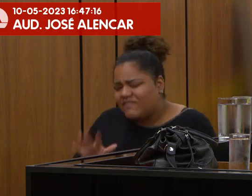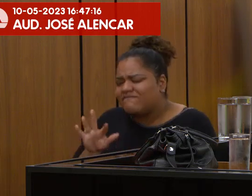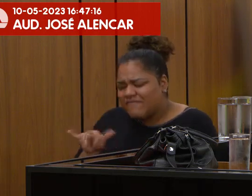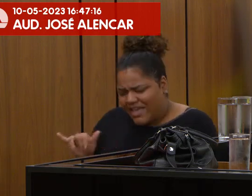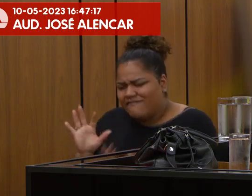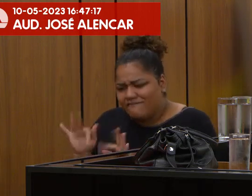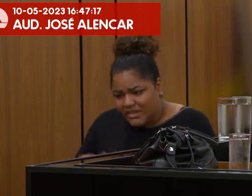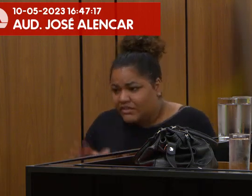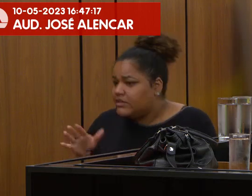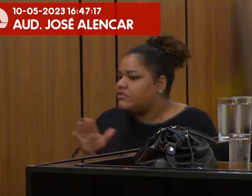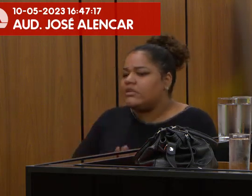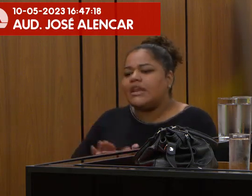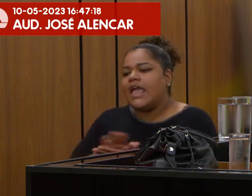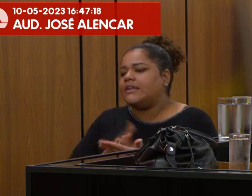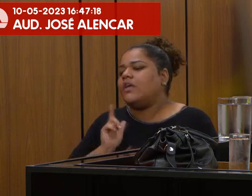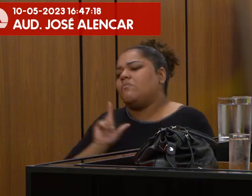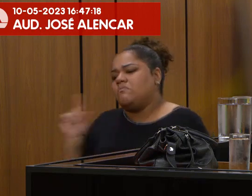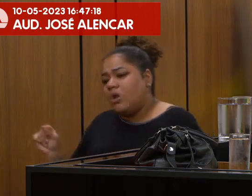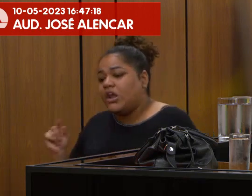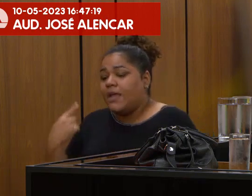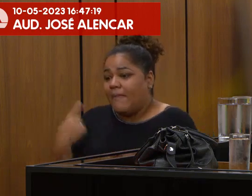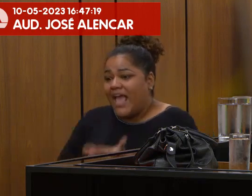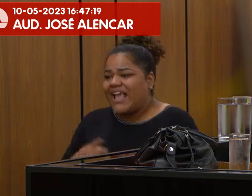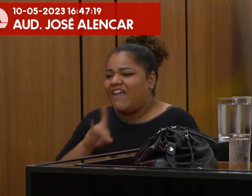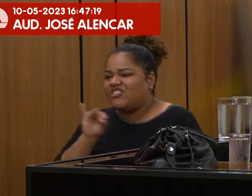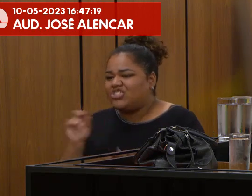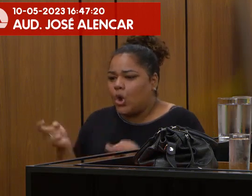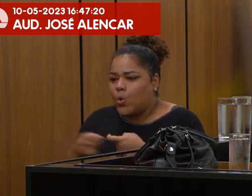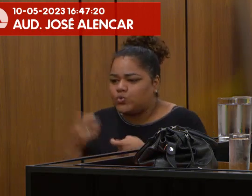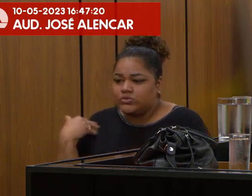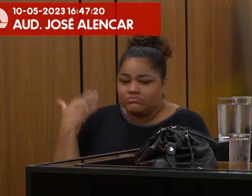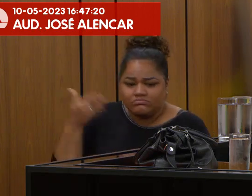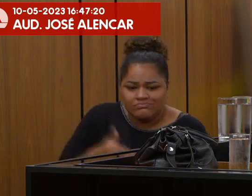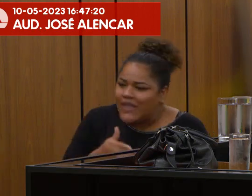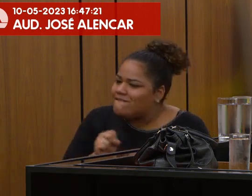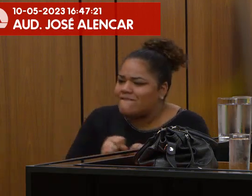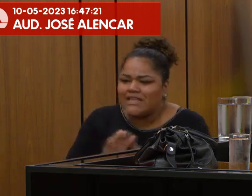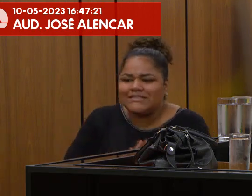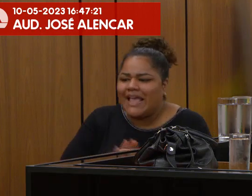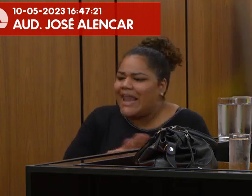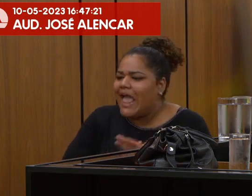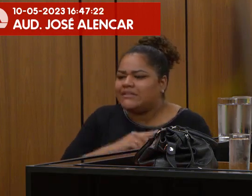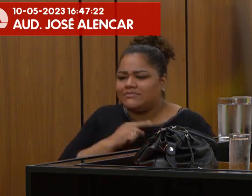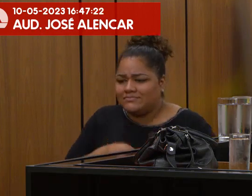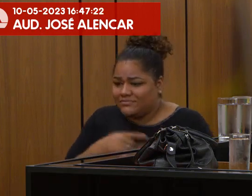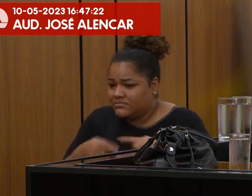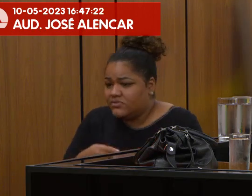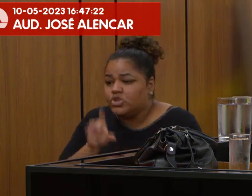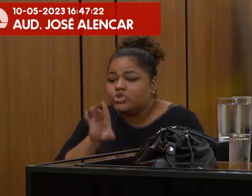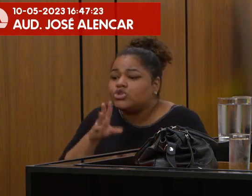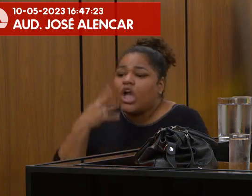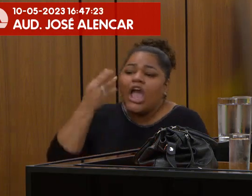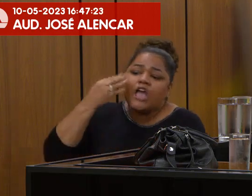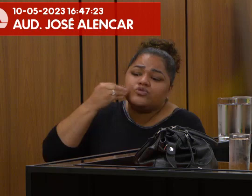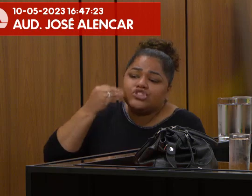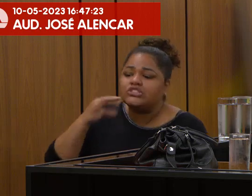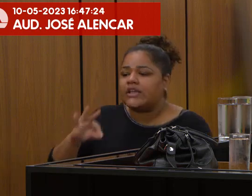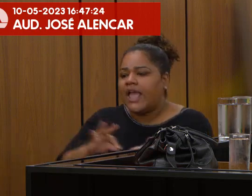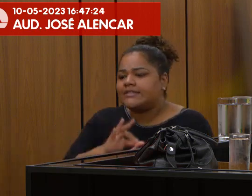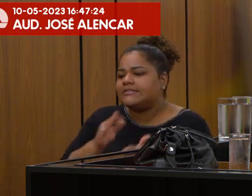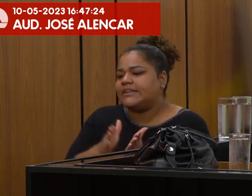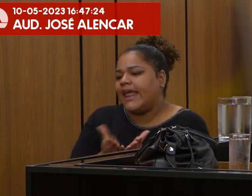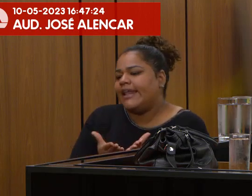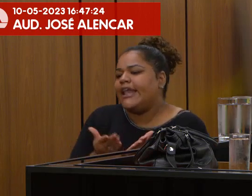é marcava consulta e chegar falando fazia nada nos últimos anos é que eu sou raio x e assinar o livro